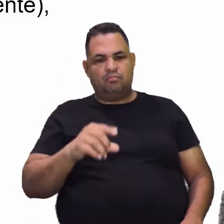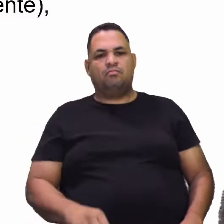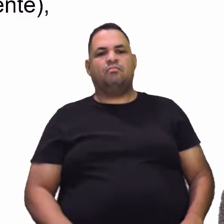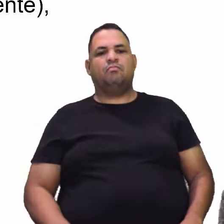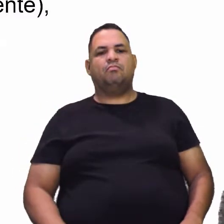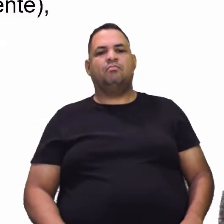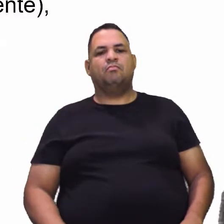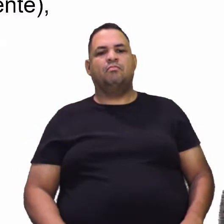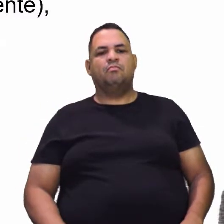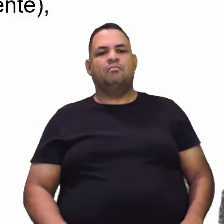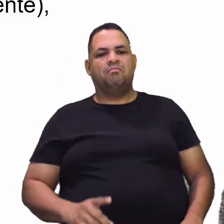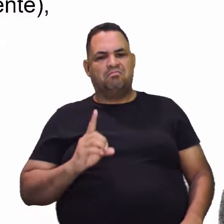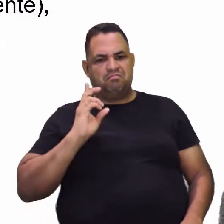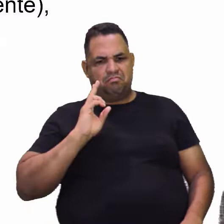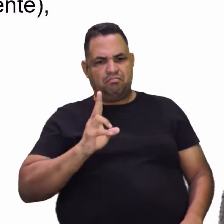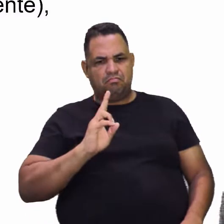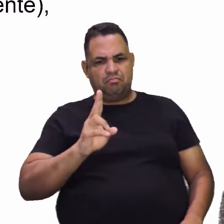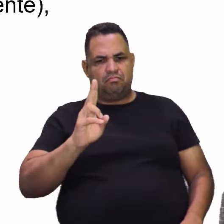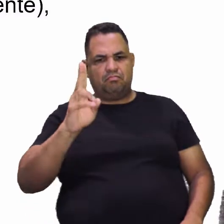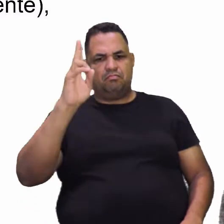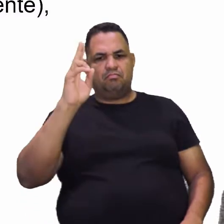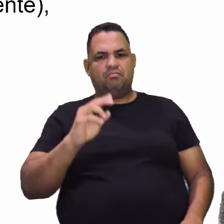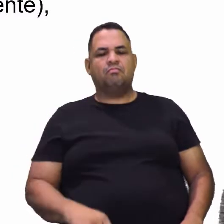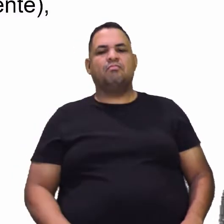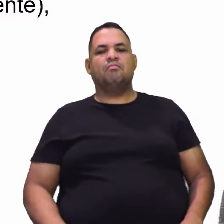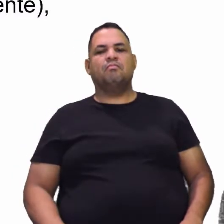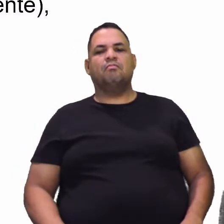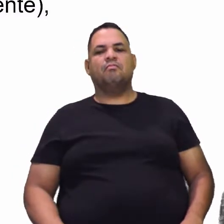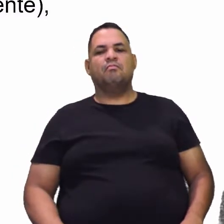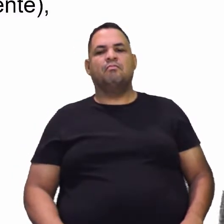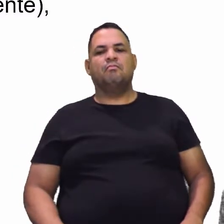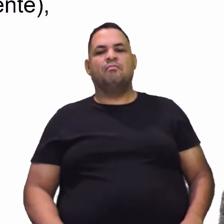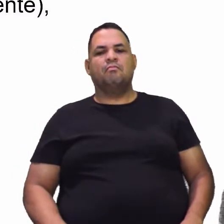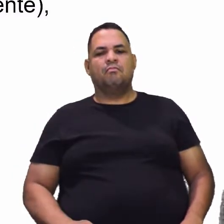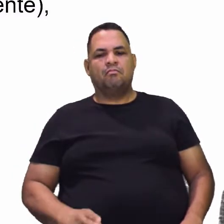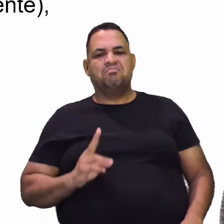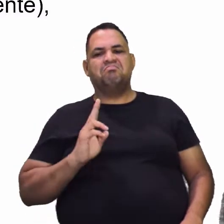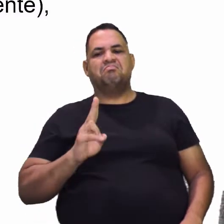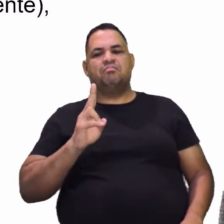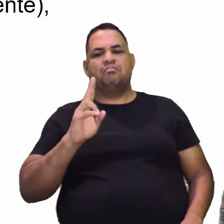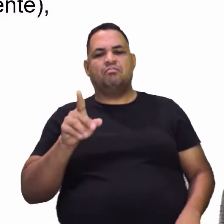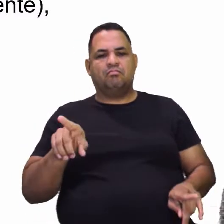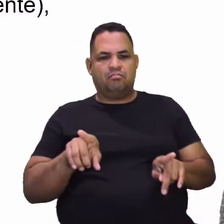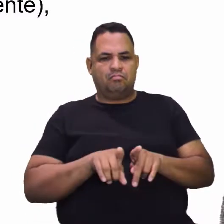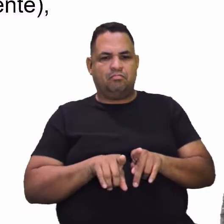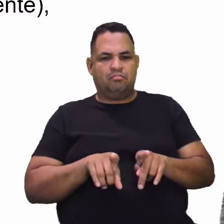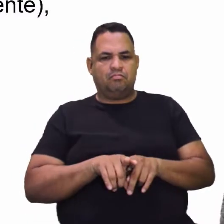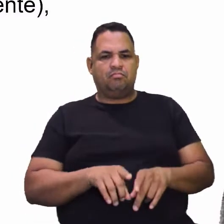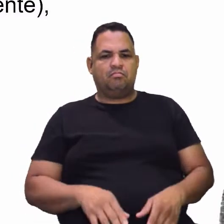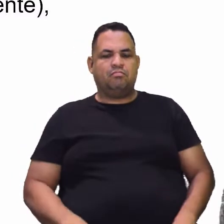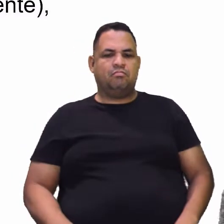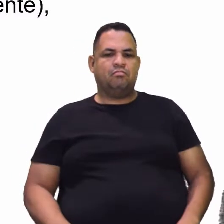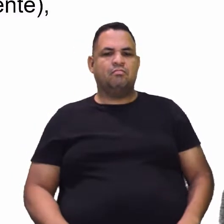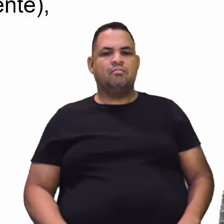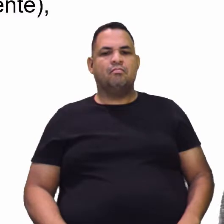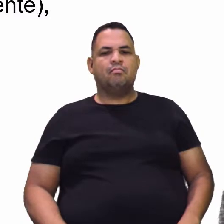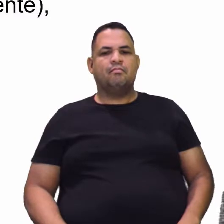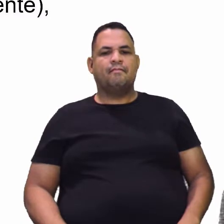dias. Daily, diariamente. Often, frequentemente.